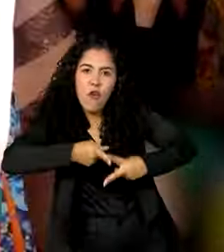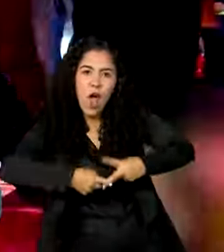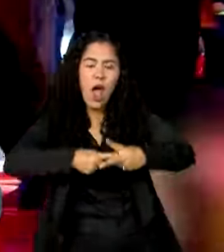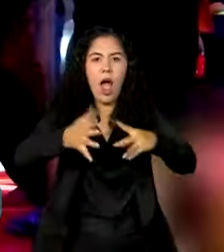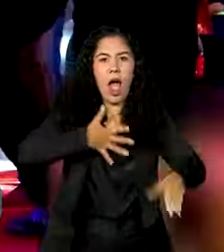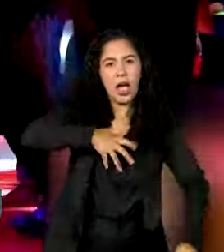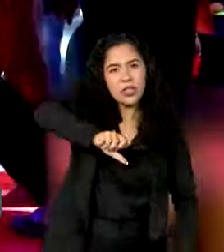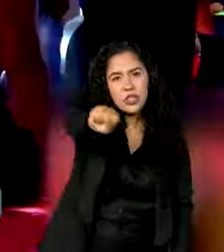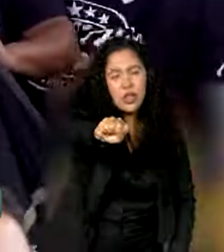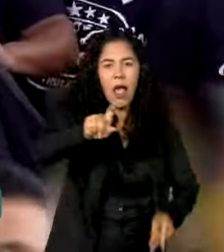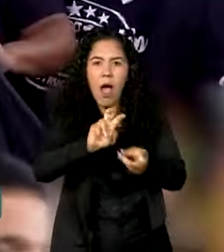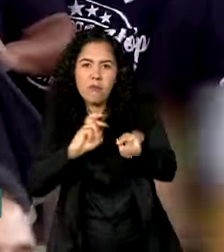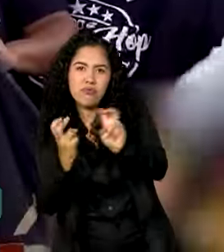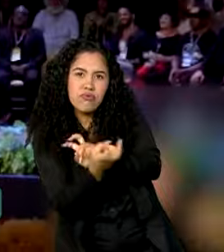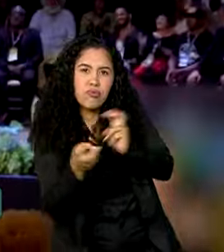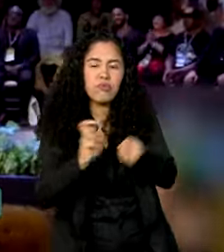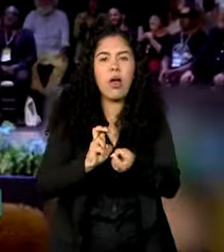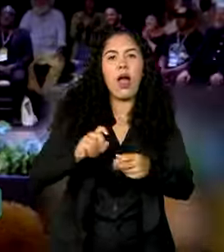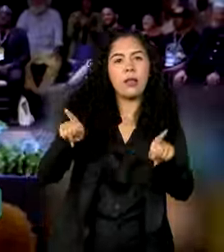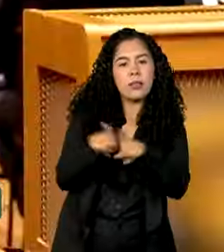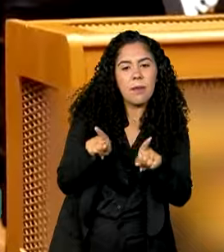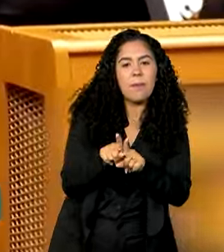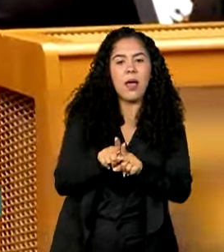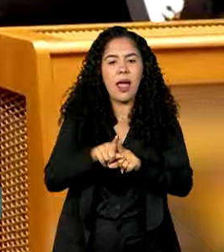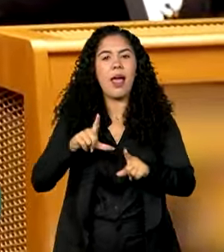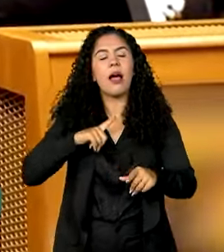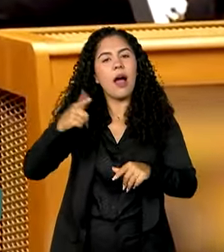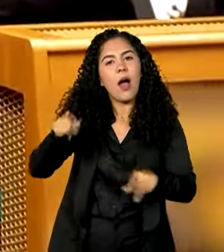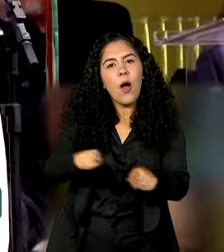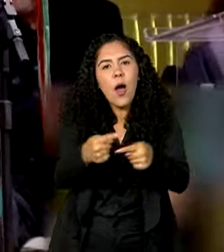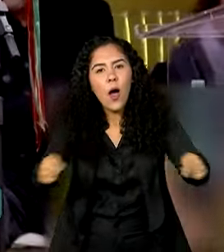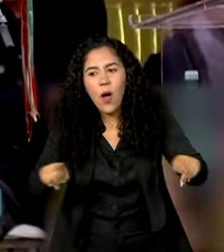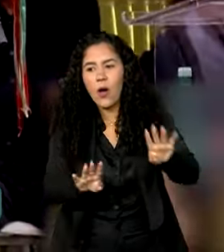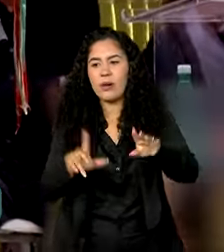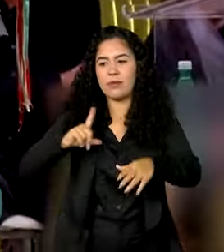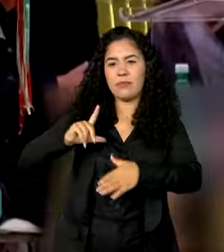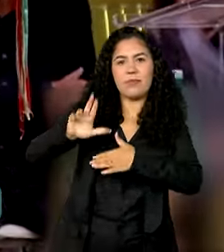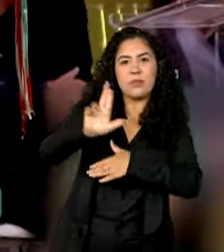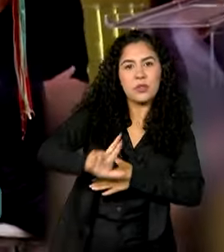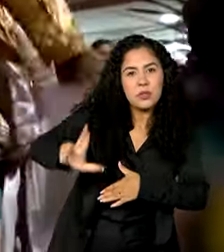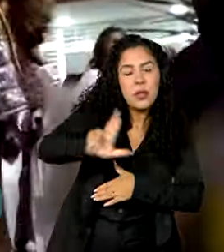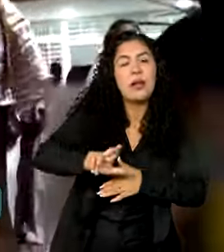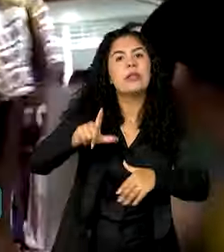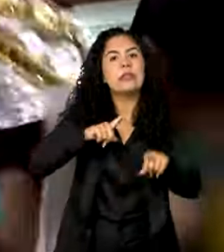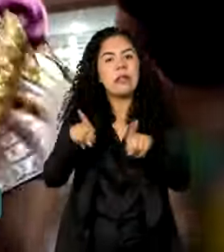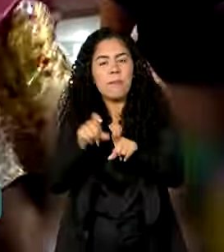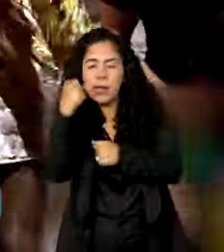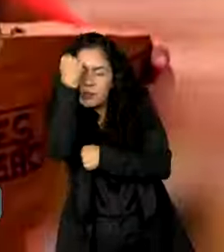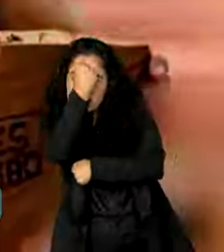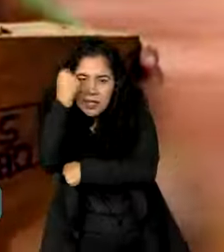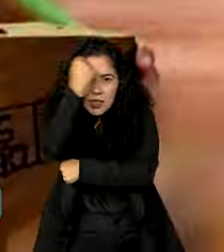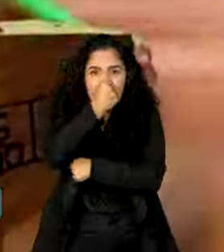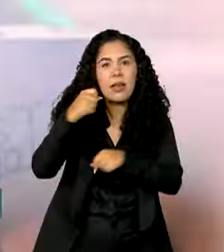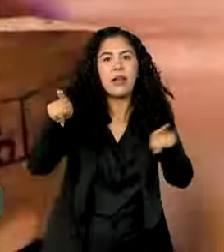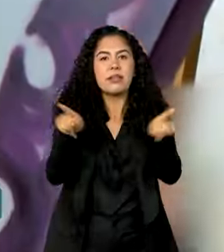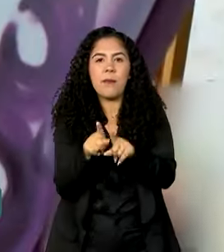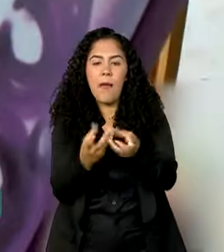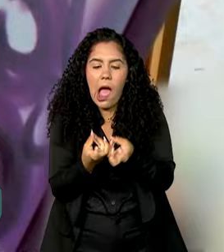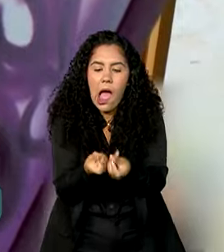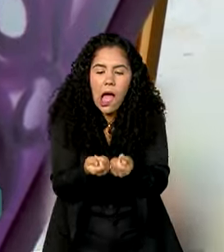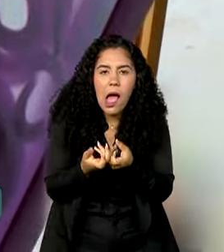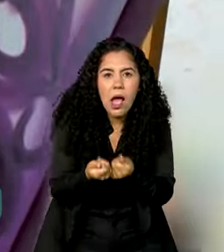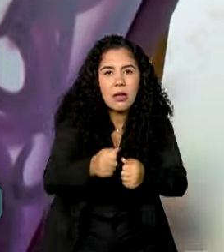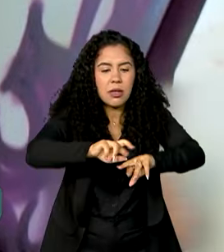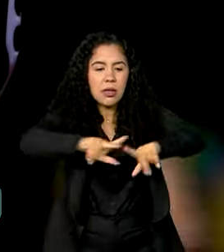axé, a capoeira, o hip-hop, o cordel, as orquestras, o sertanejo, os reisados, o artesanato,